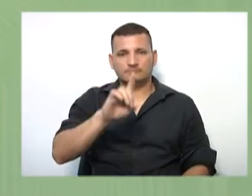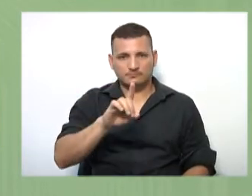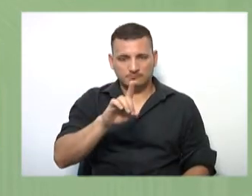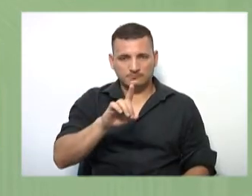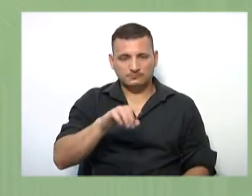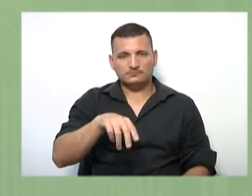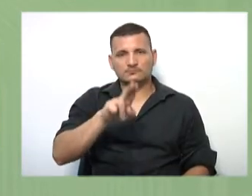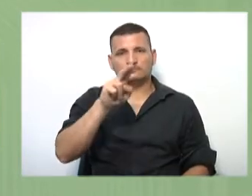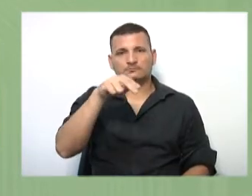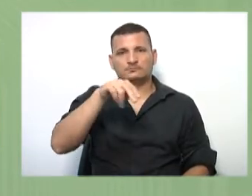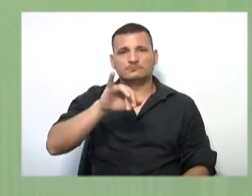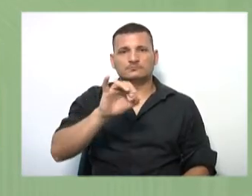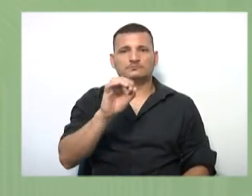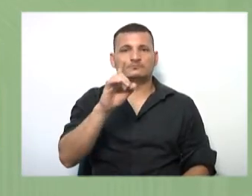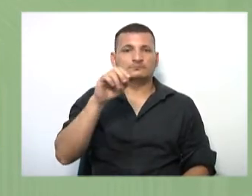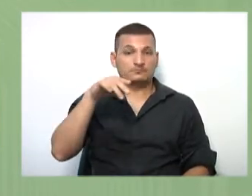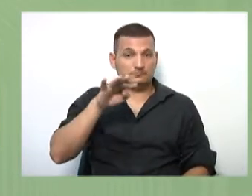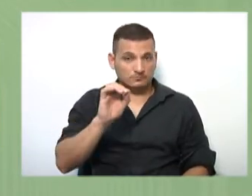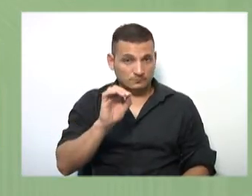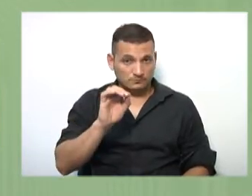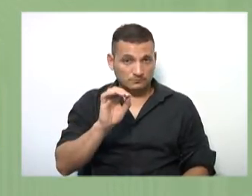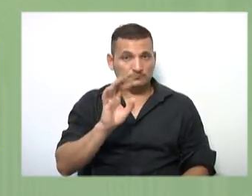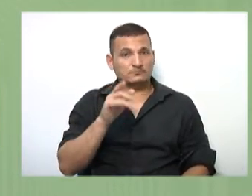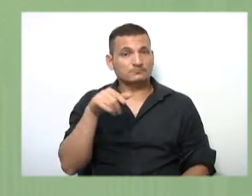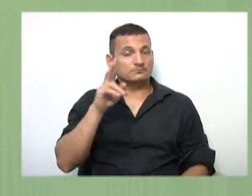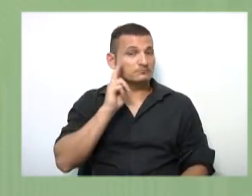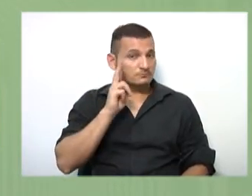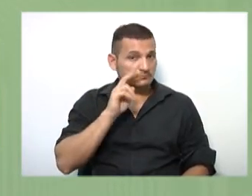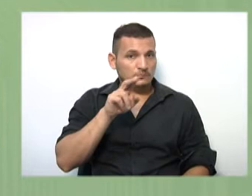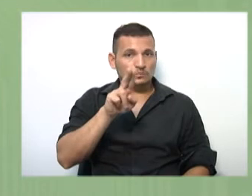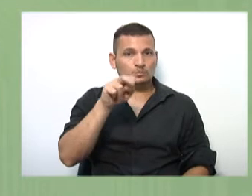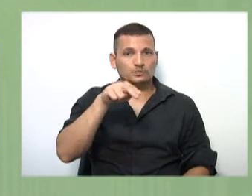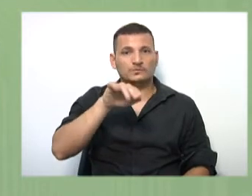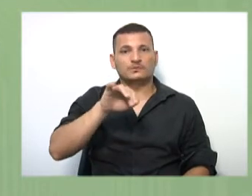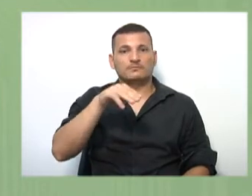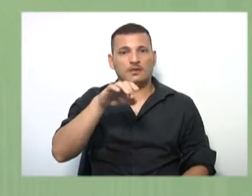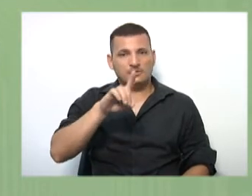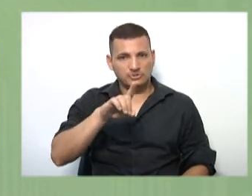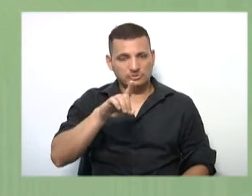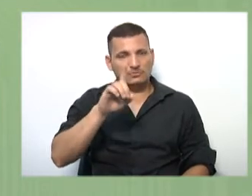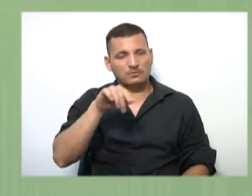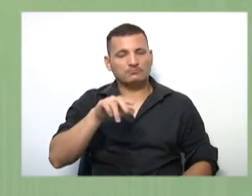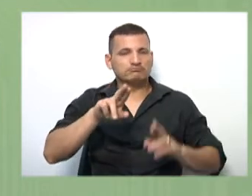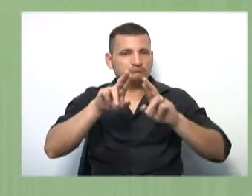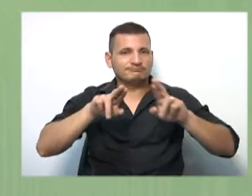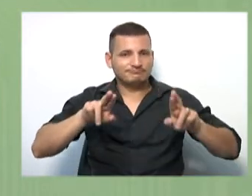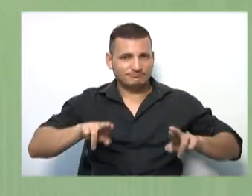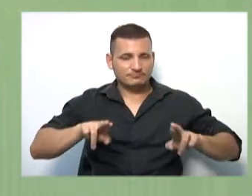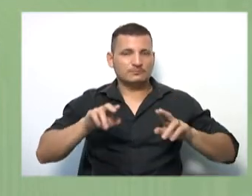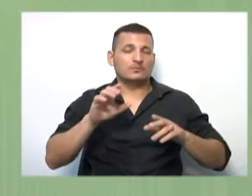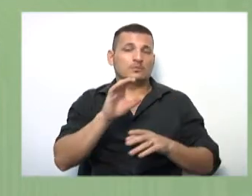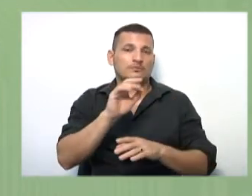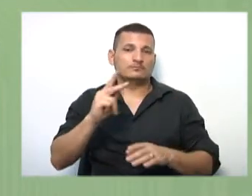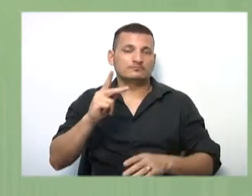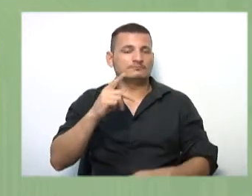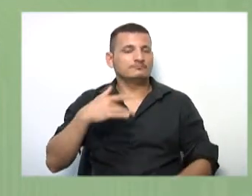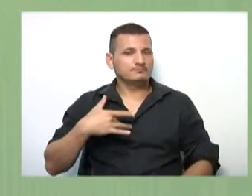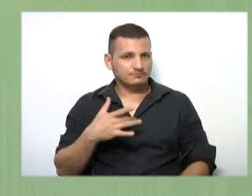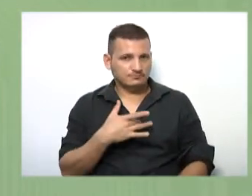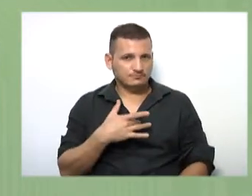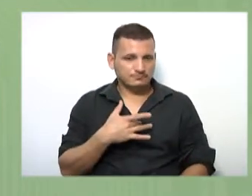frisar isso. A Unimed, ela é uma cooperativa de saúde. E a Uniodonto também, cooperativa de